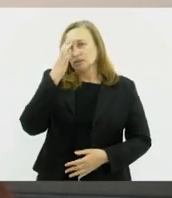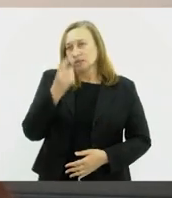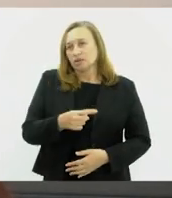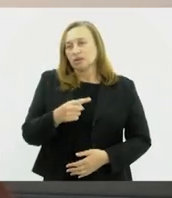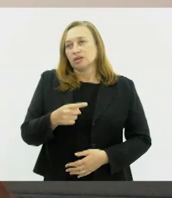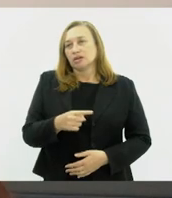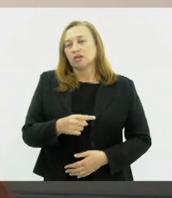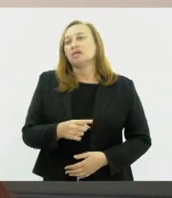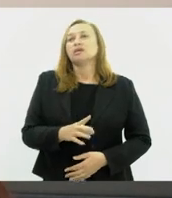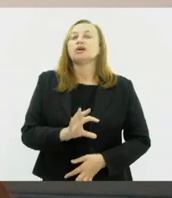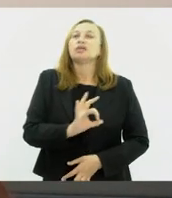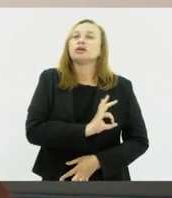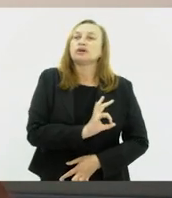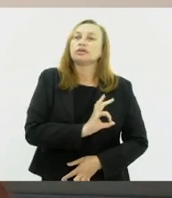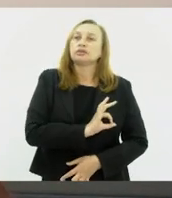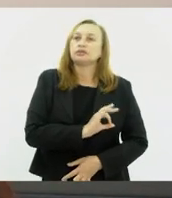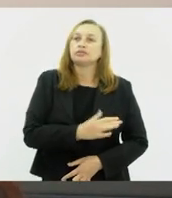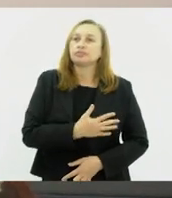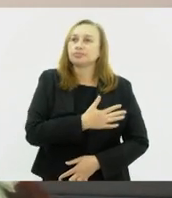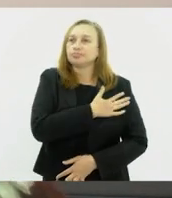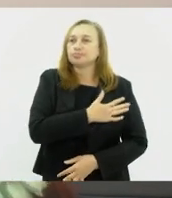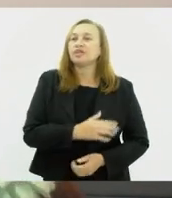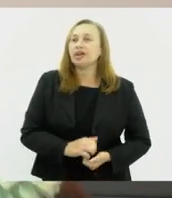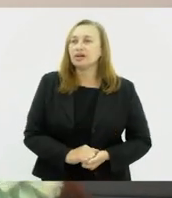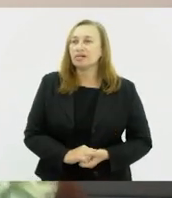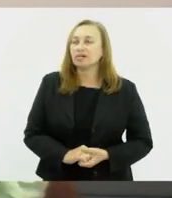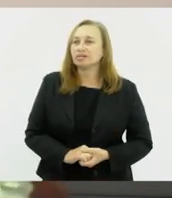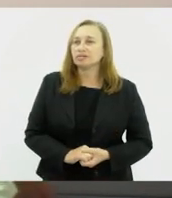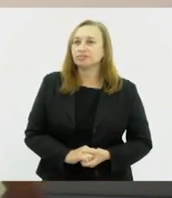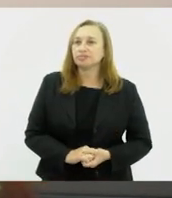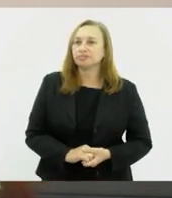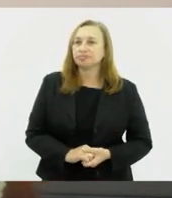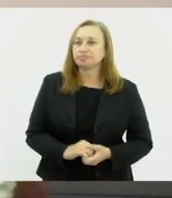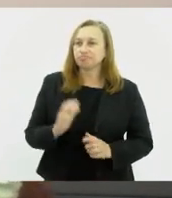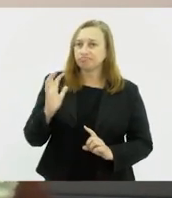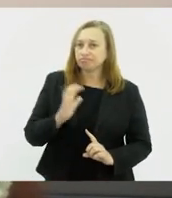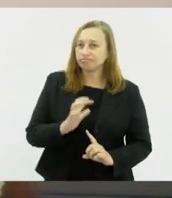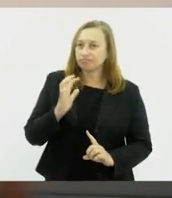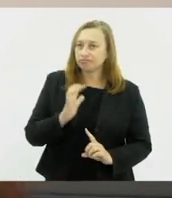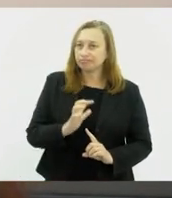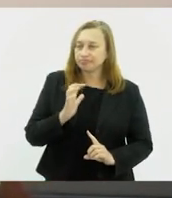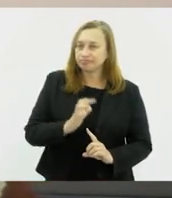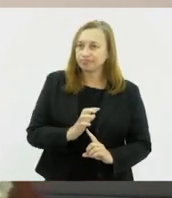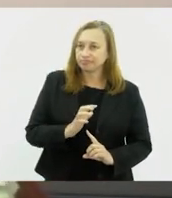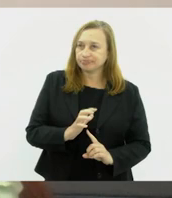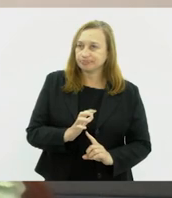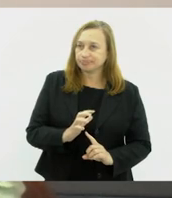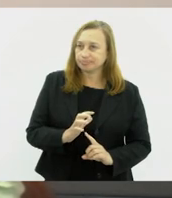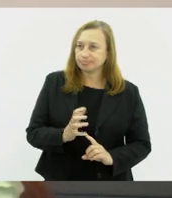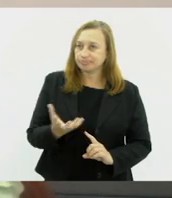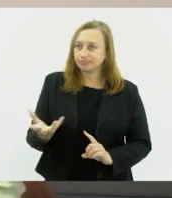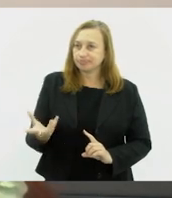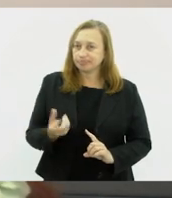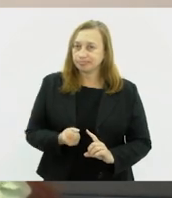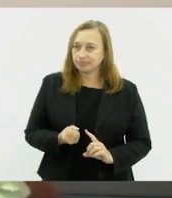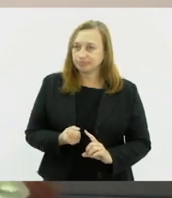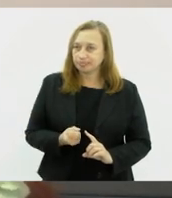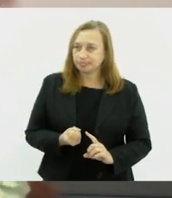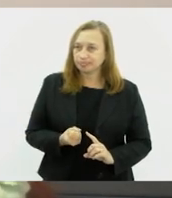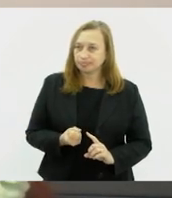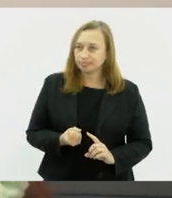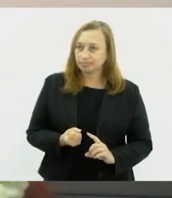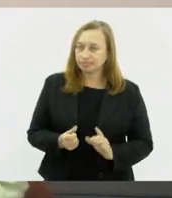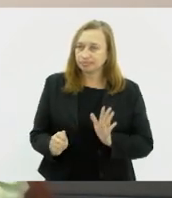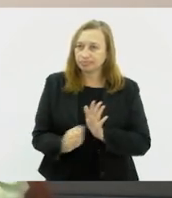ponta a polícia na favela para reprimir o o cara que recebe uma carga